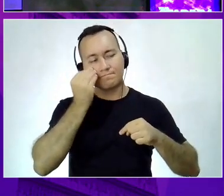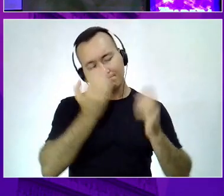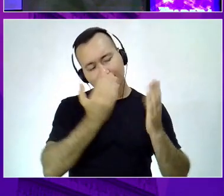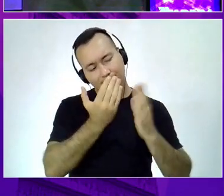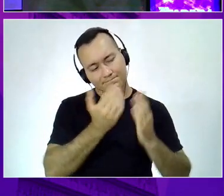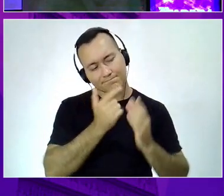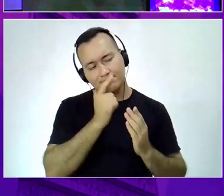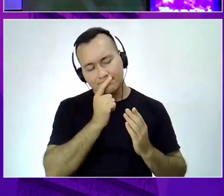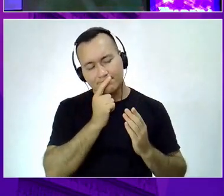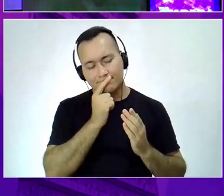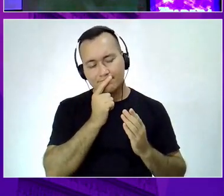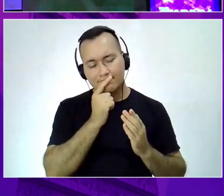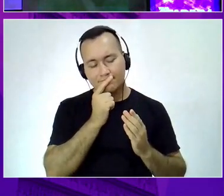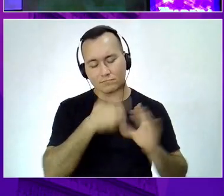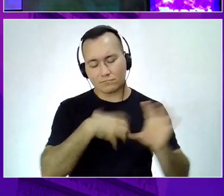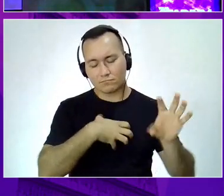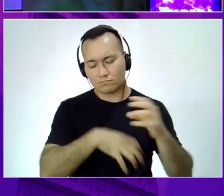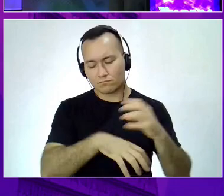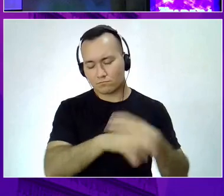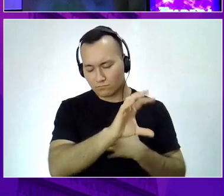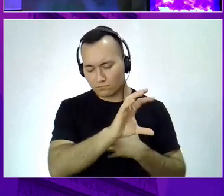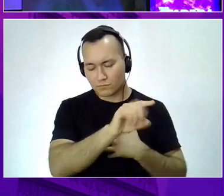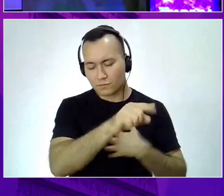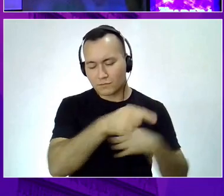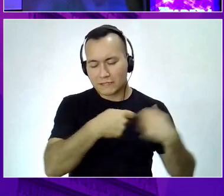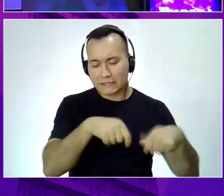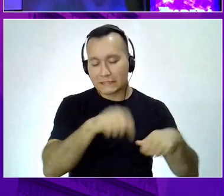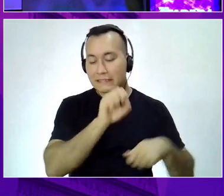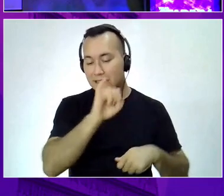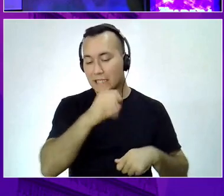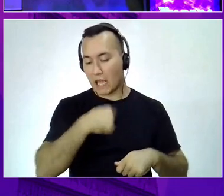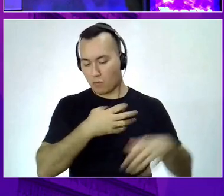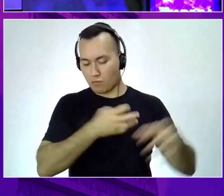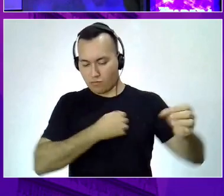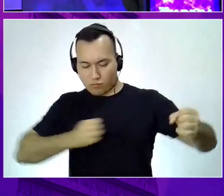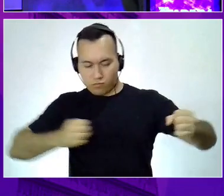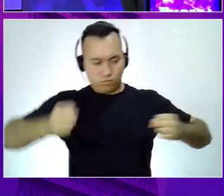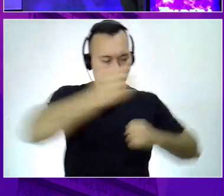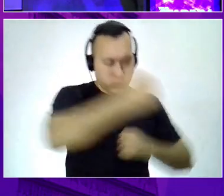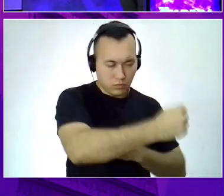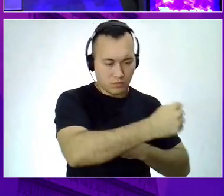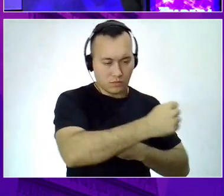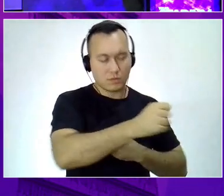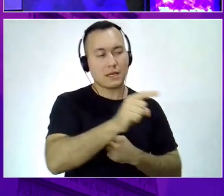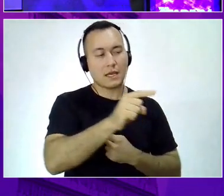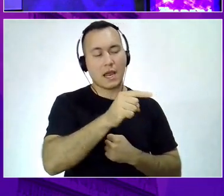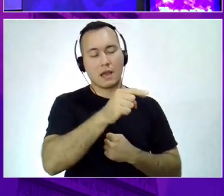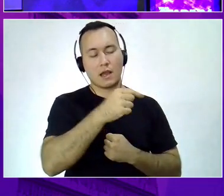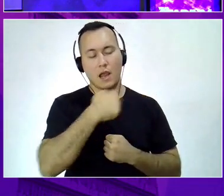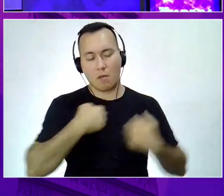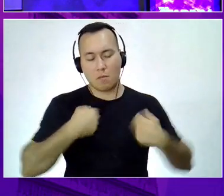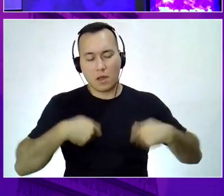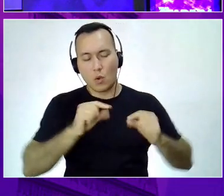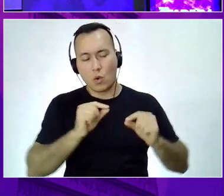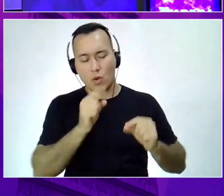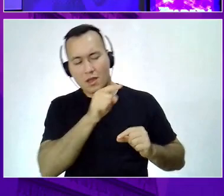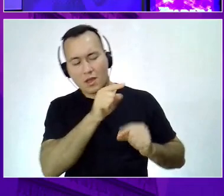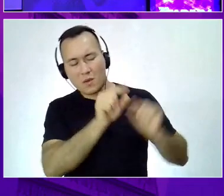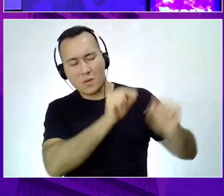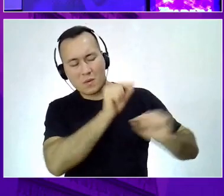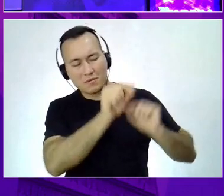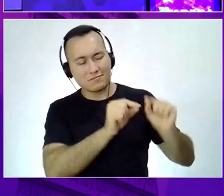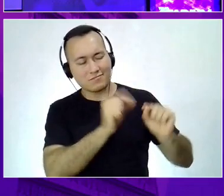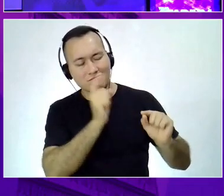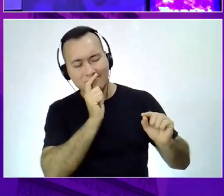etc., usando esses quesitos, por exemplo, como princípios para que você possa planejar os testes, certo? Agora